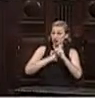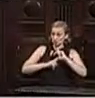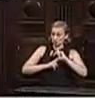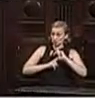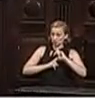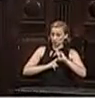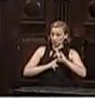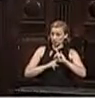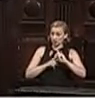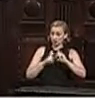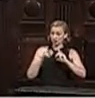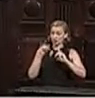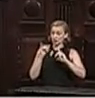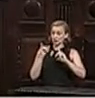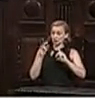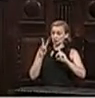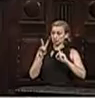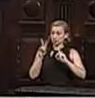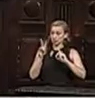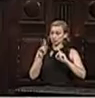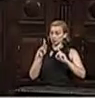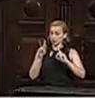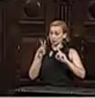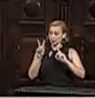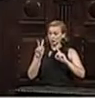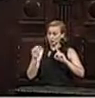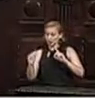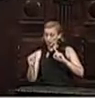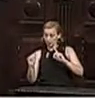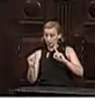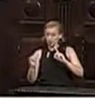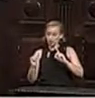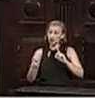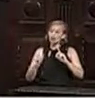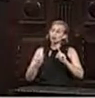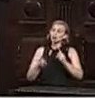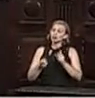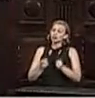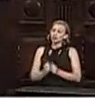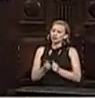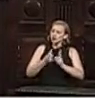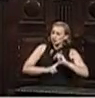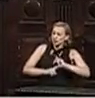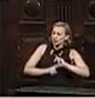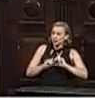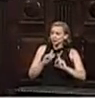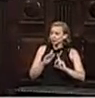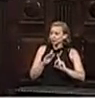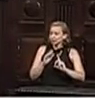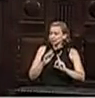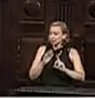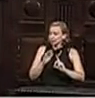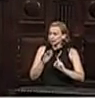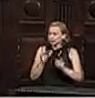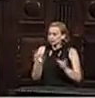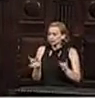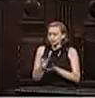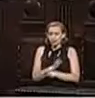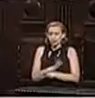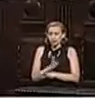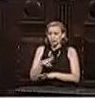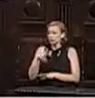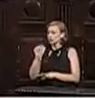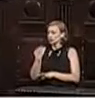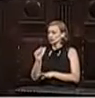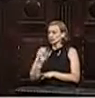X. A dívida continua, e ele terá que pagar, porque senão a dívida ativa